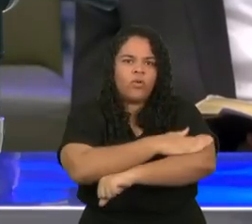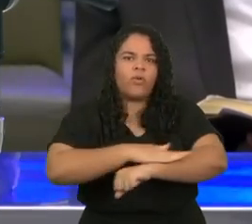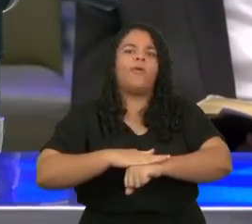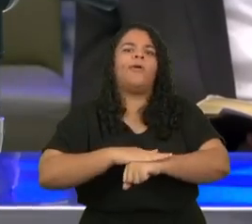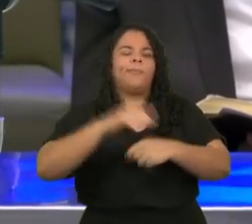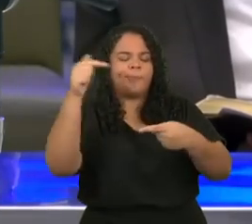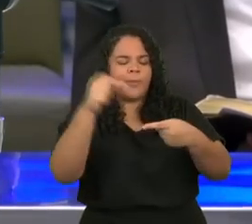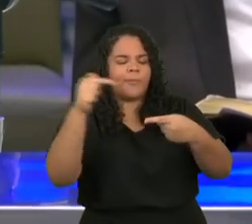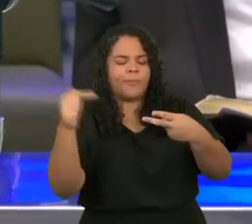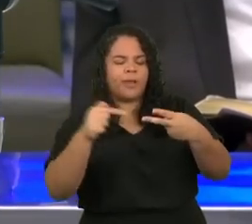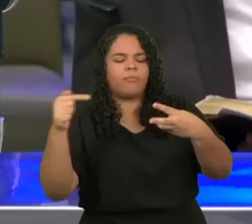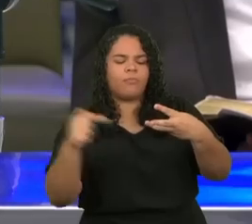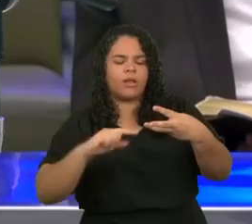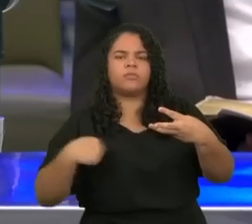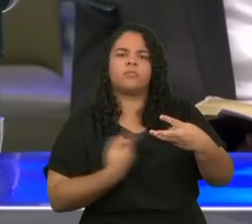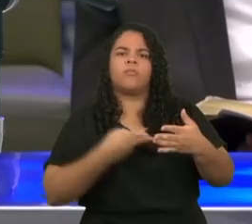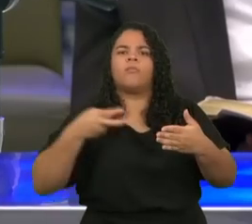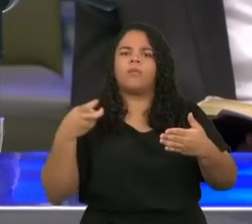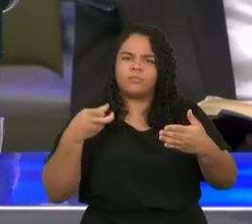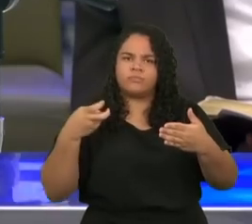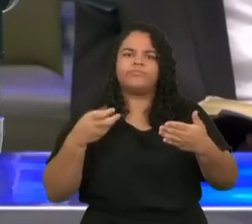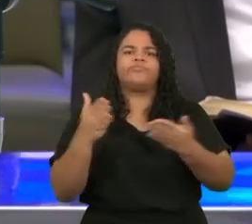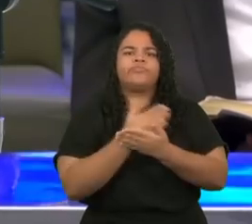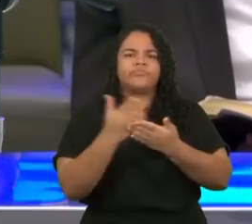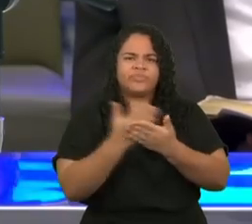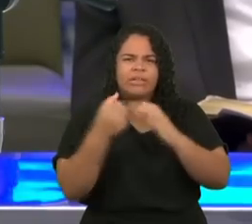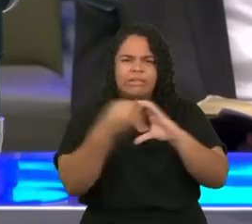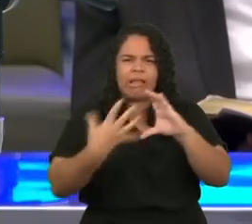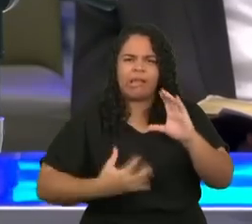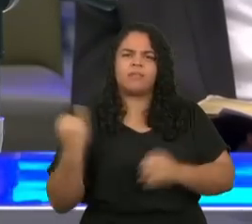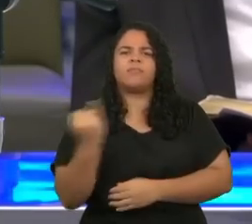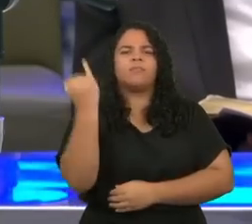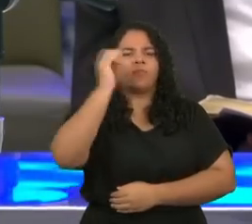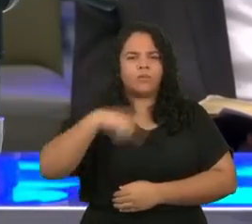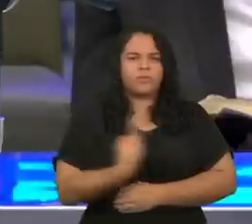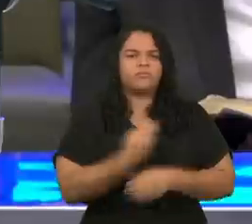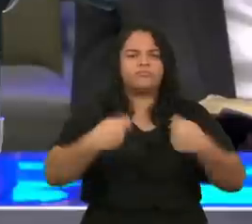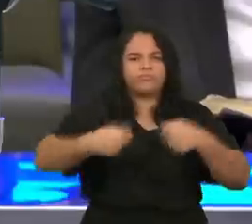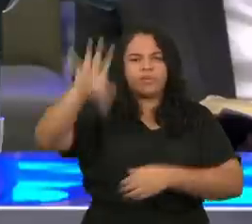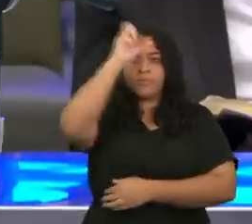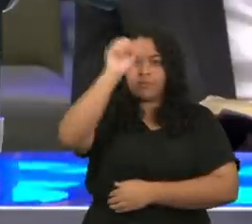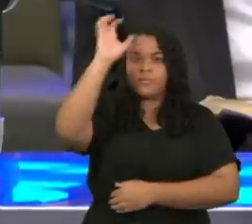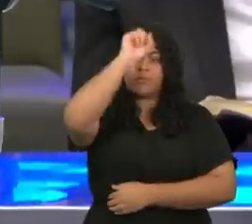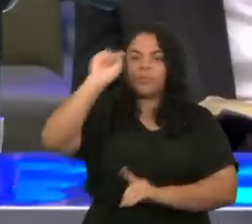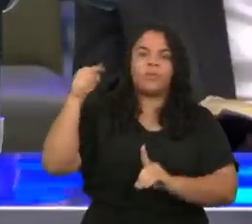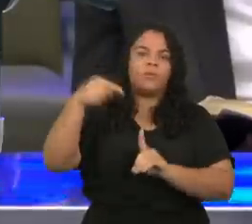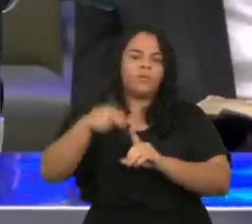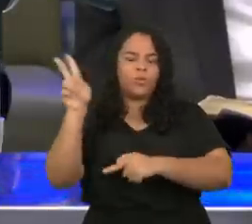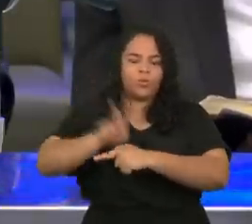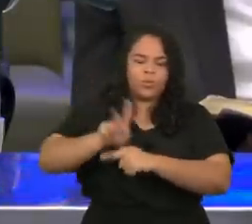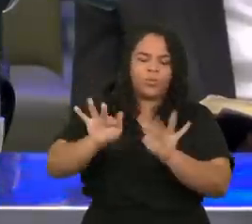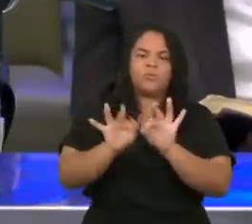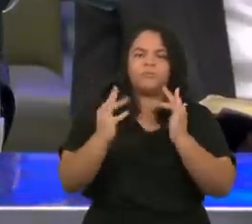são importantes no governo da nossa casa no governo da nossa família e